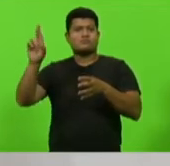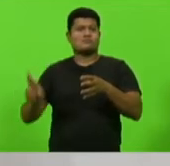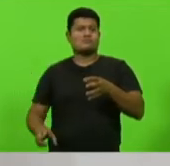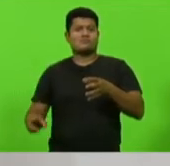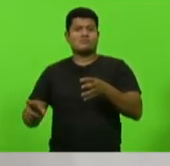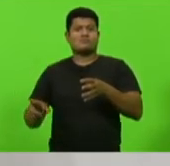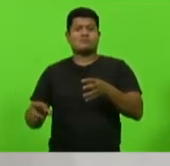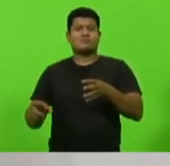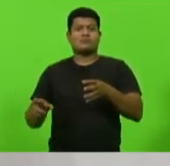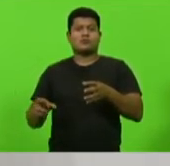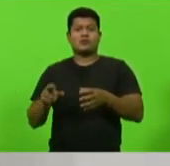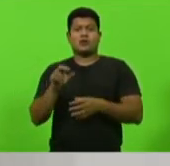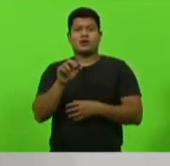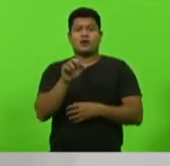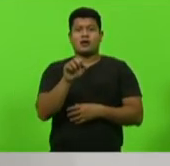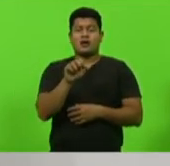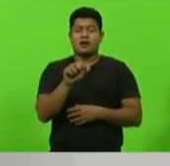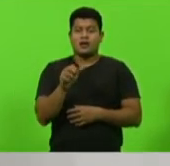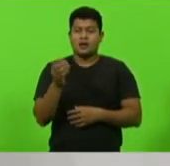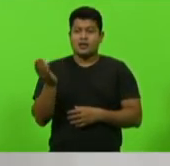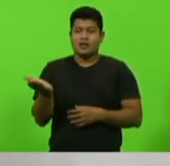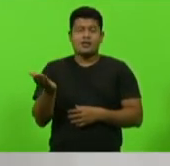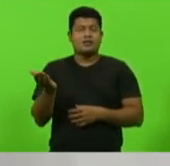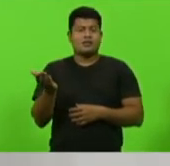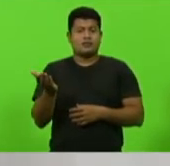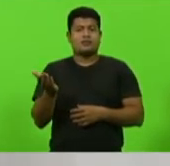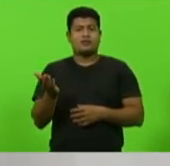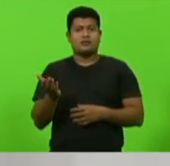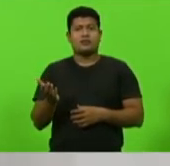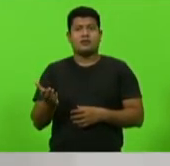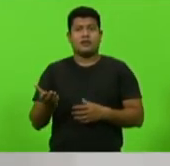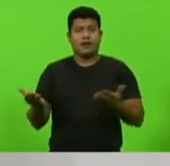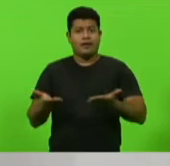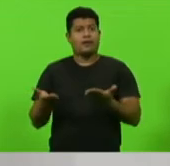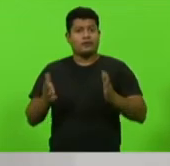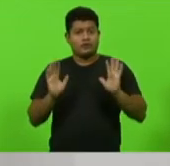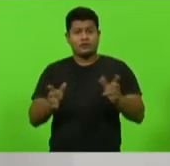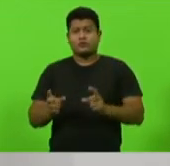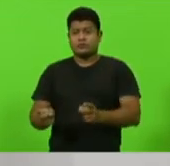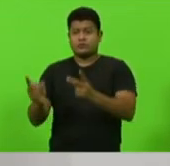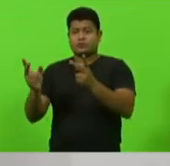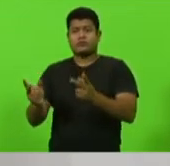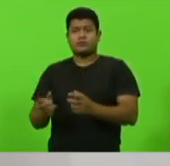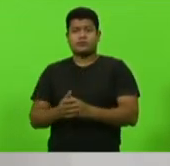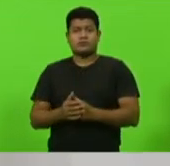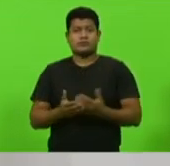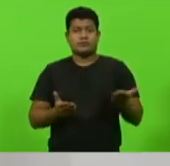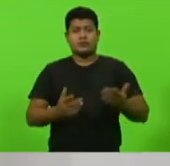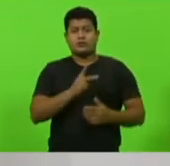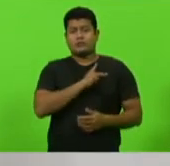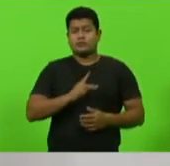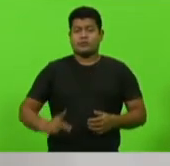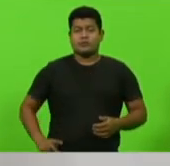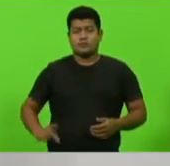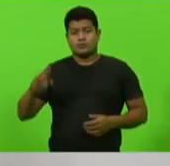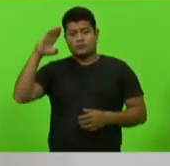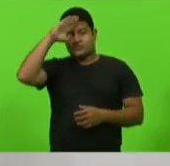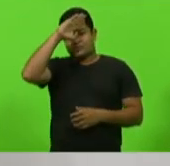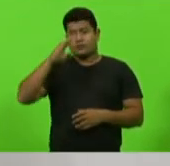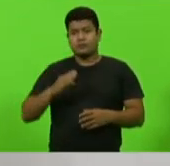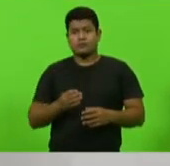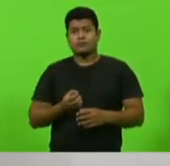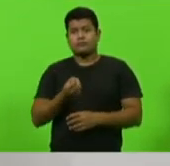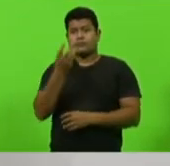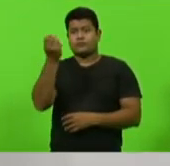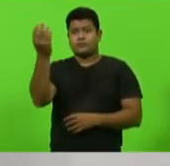Actron, da Rússia. Agora, o presidente Bolsonaro esteve lá